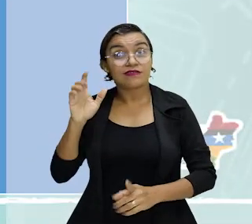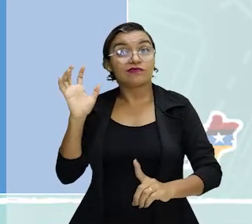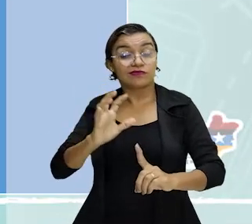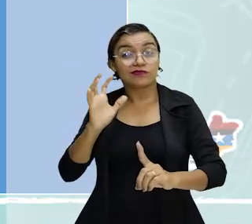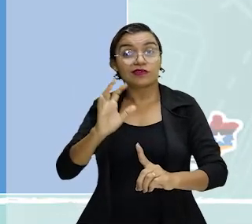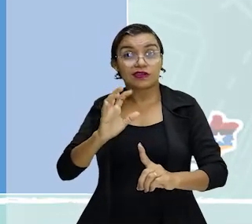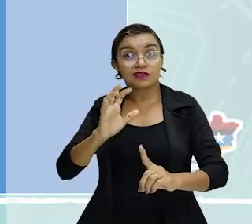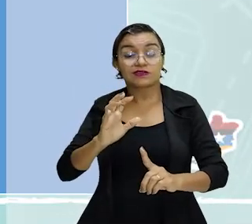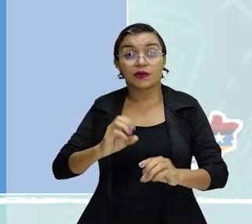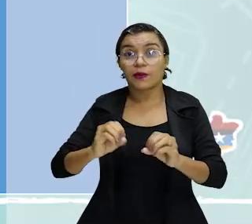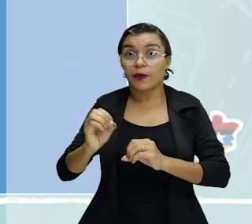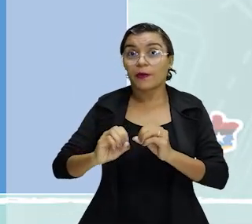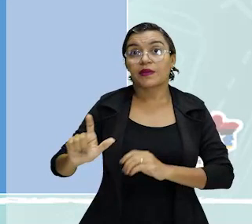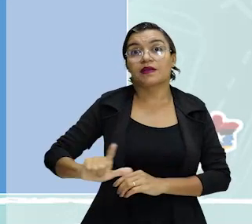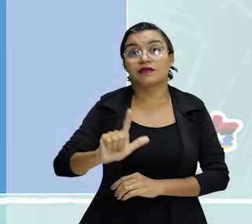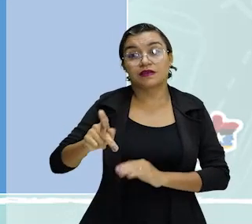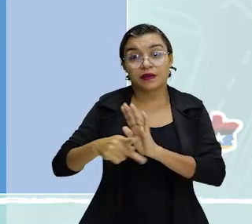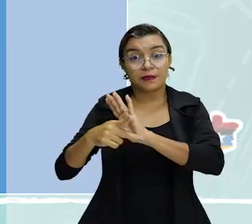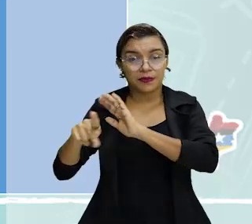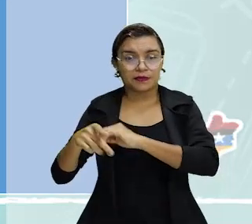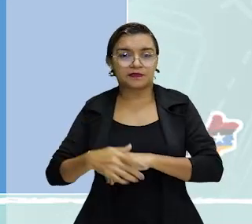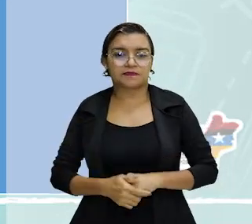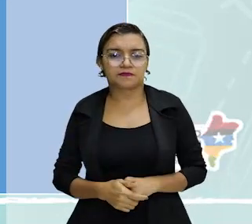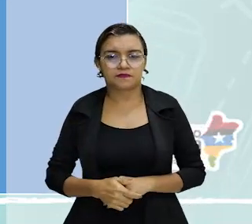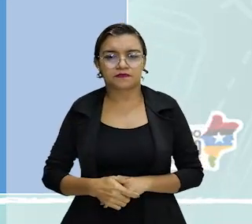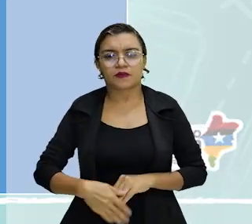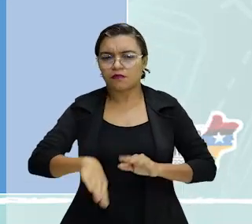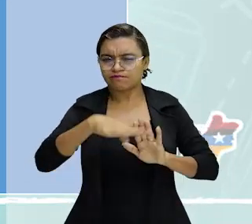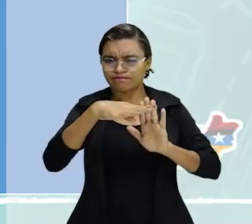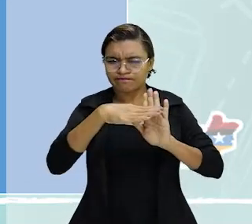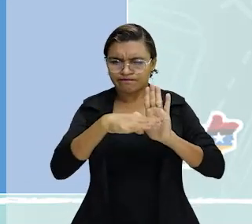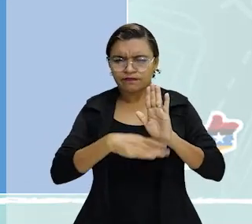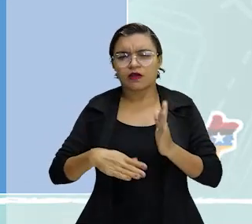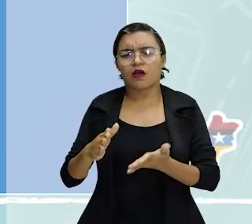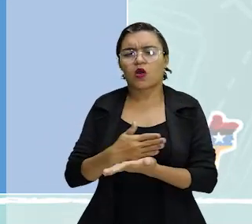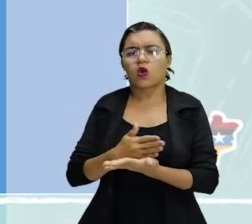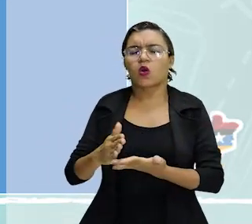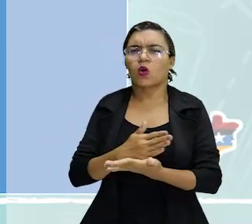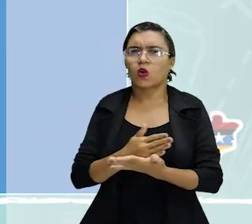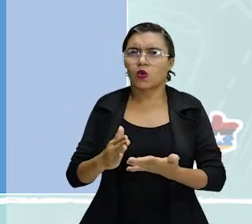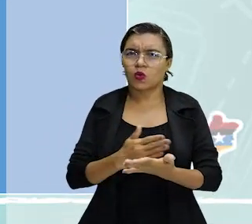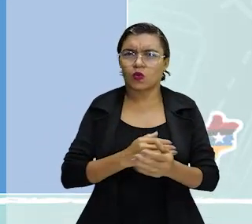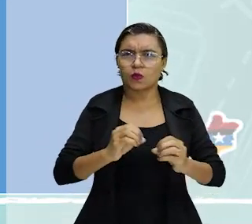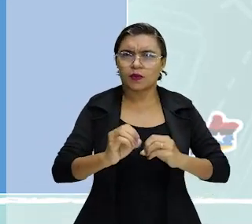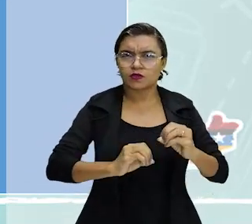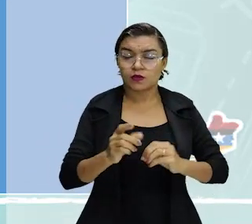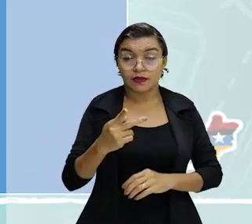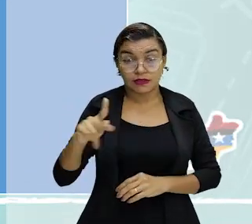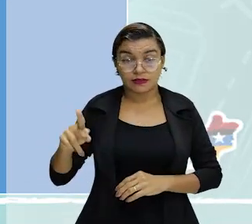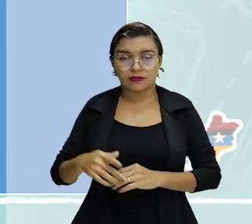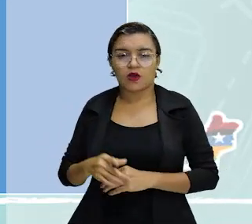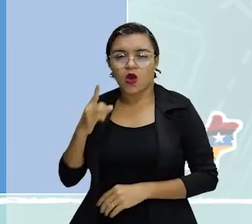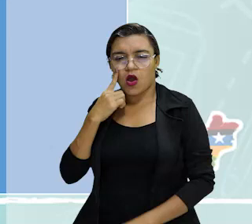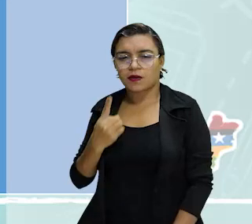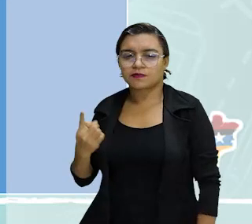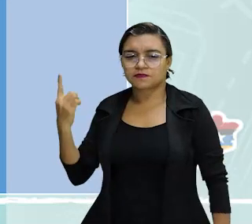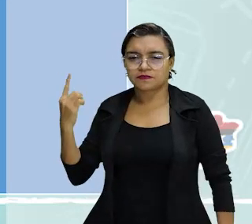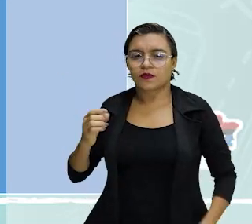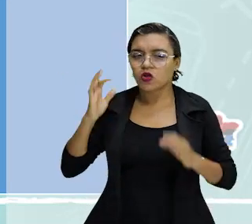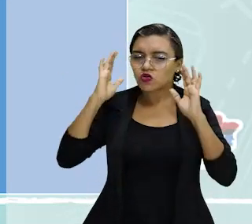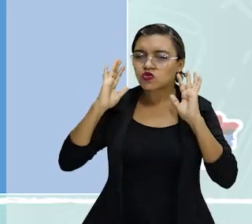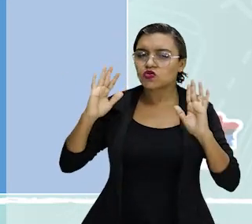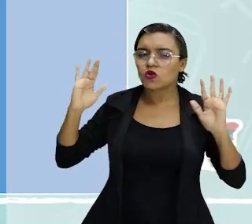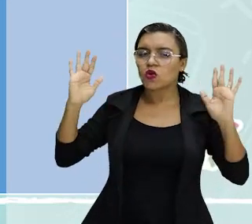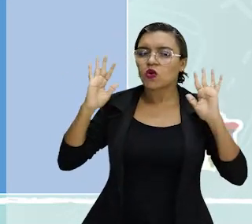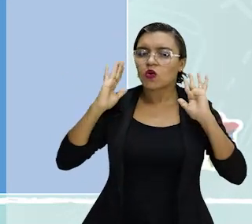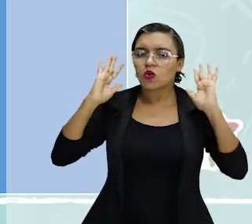das obras literárias de Shakespeare. Aqui eu separei algumas das obras dele que se destacam. Então, nós temos Sonho de uma Noite de